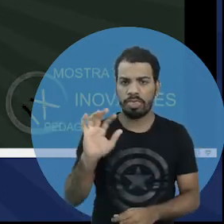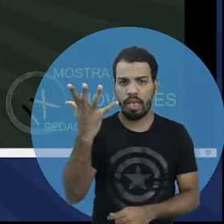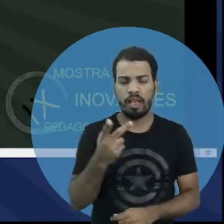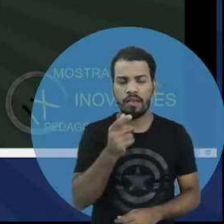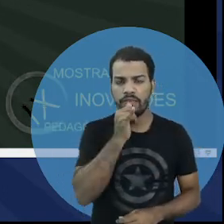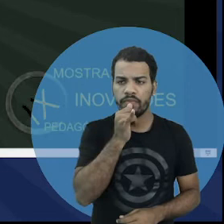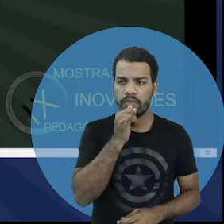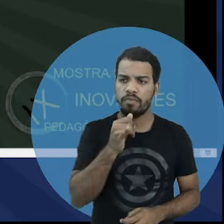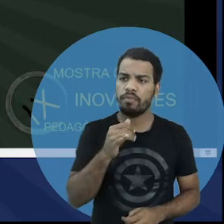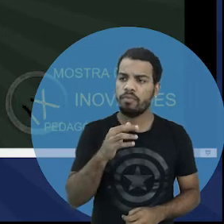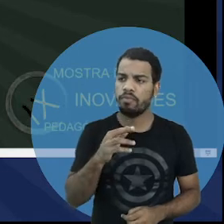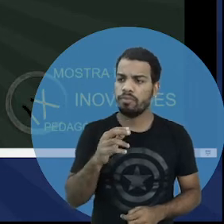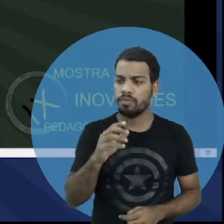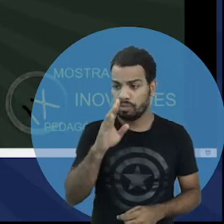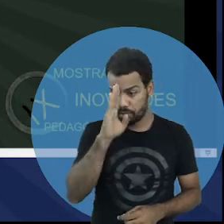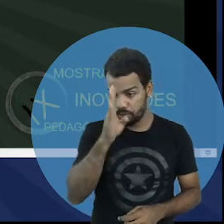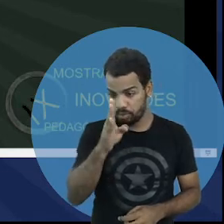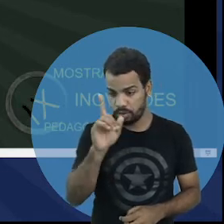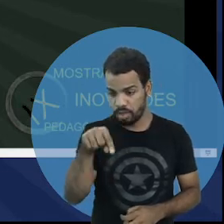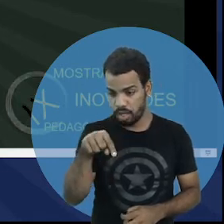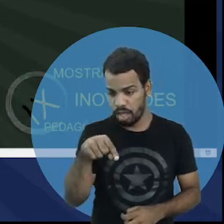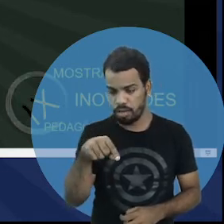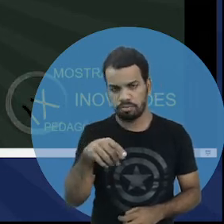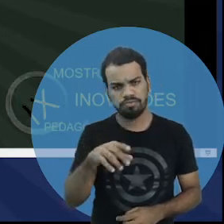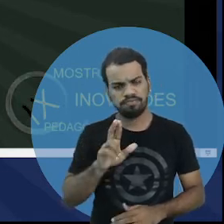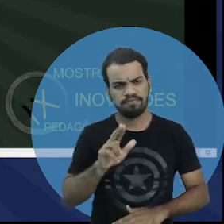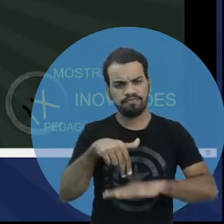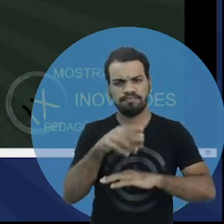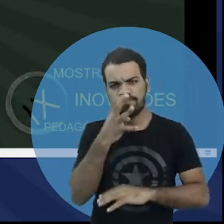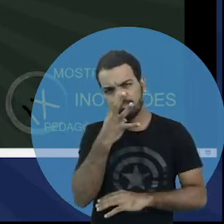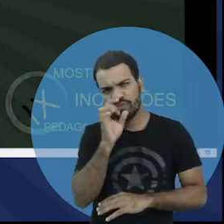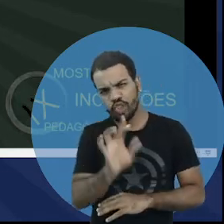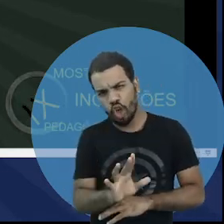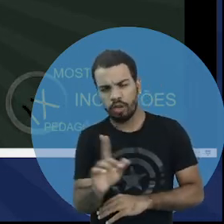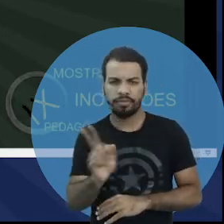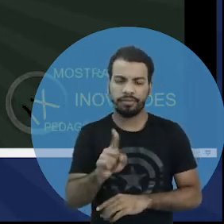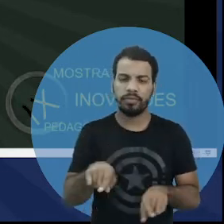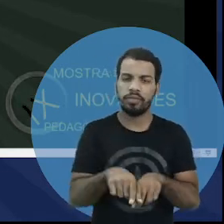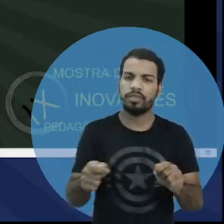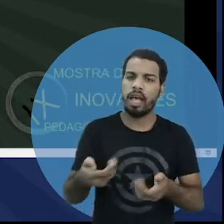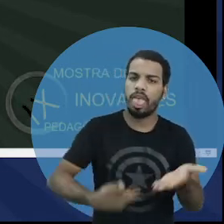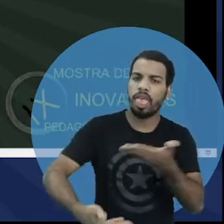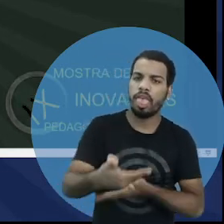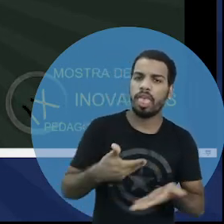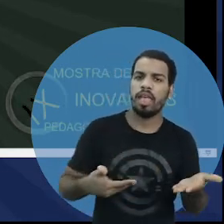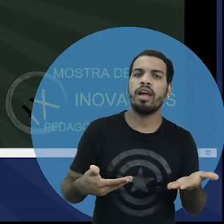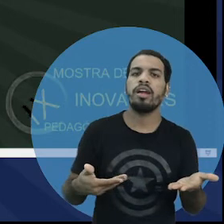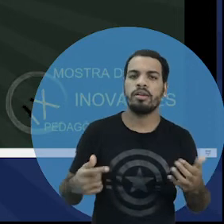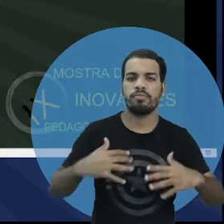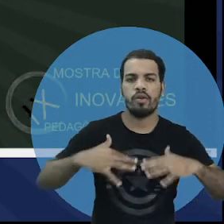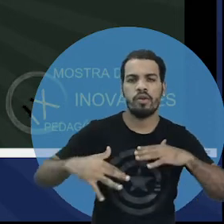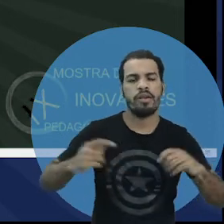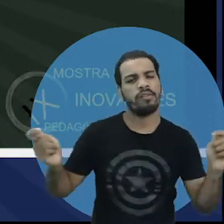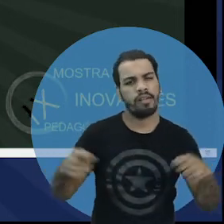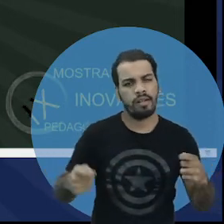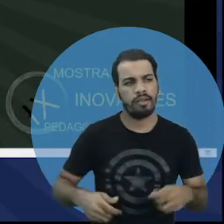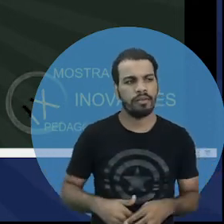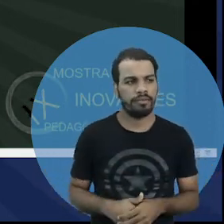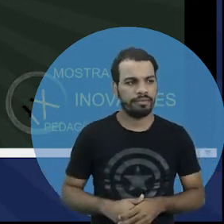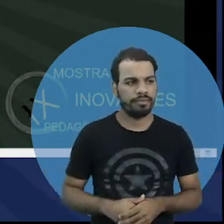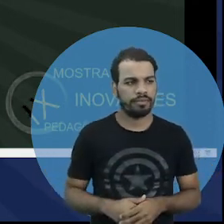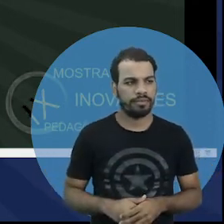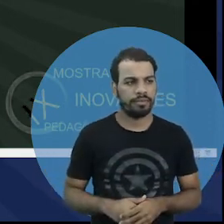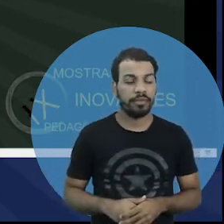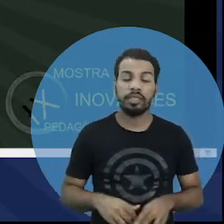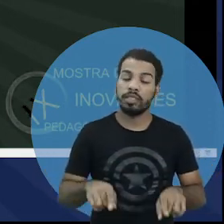não somente ser espectadores numa sala de aula, mas que eles pudessem interagir entre si, pudessem se movimentar, e que